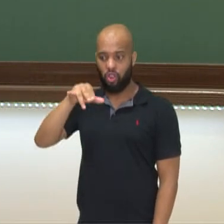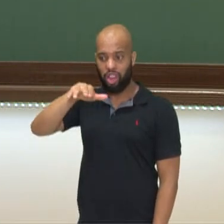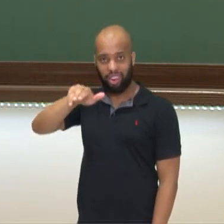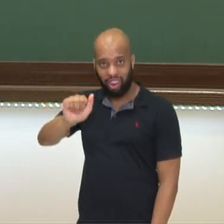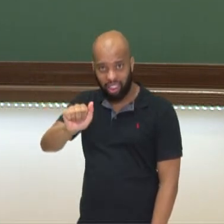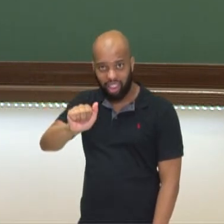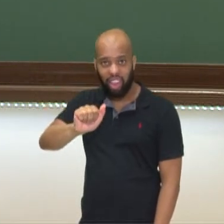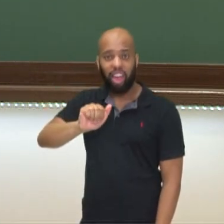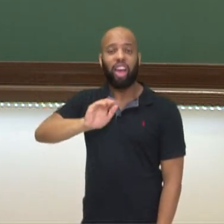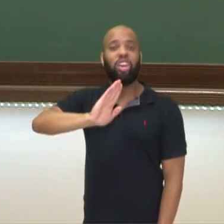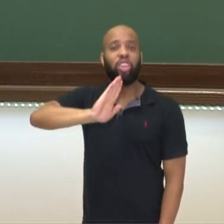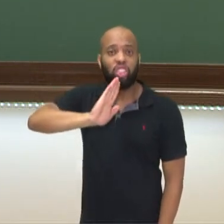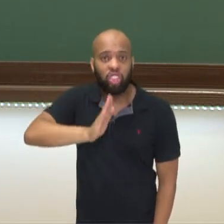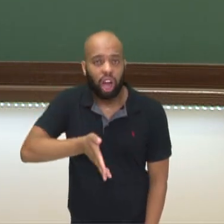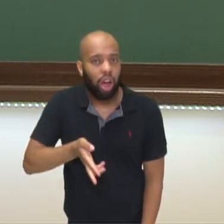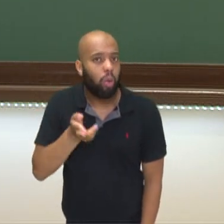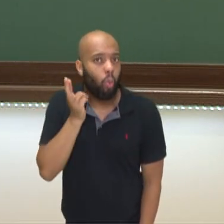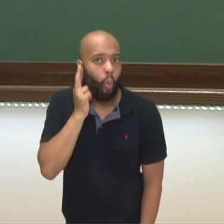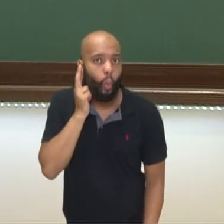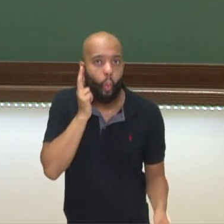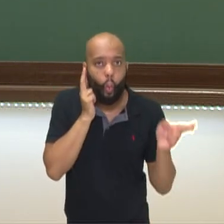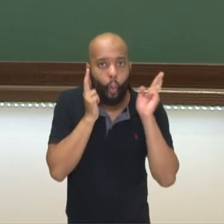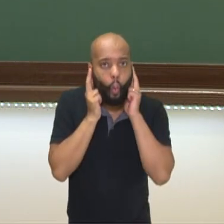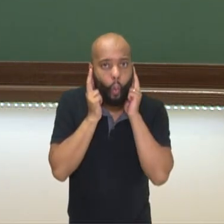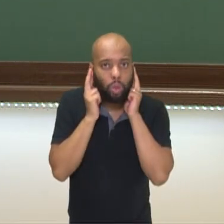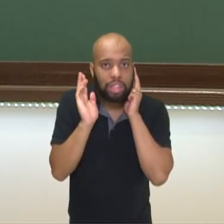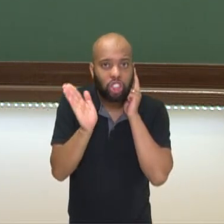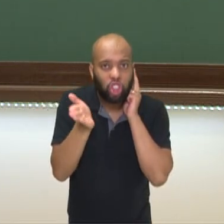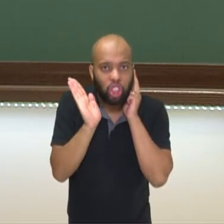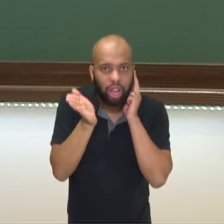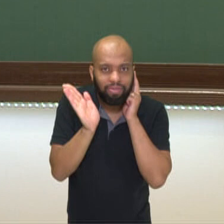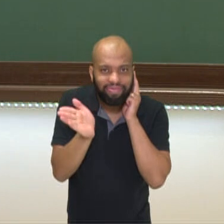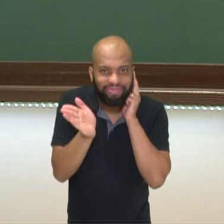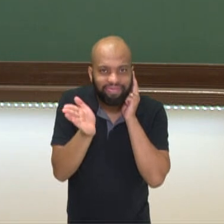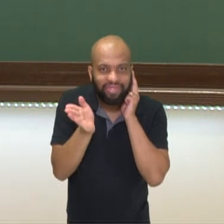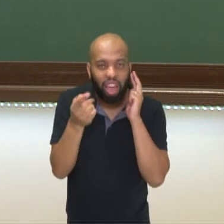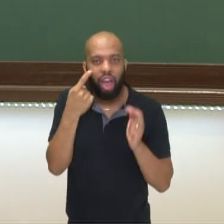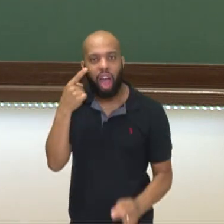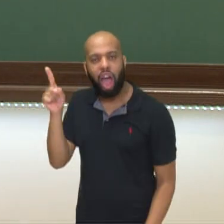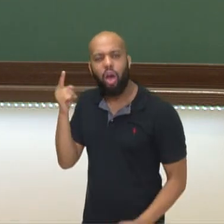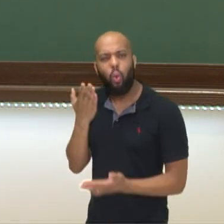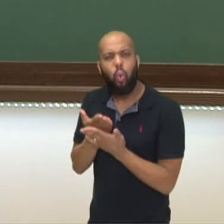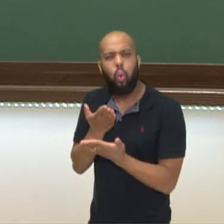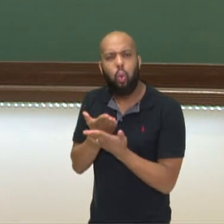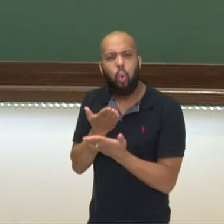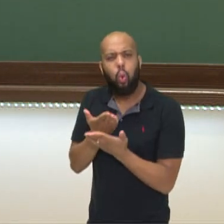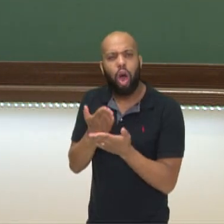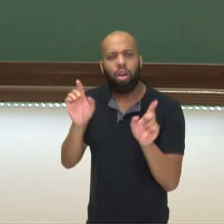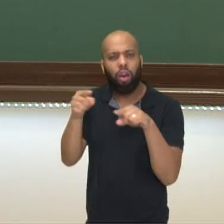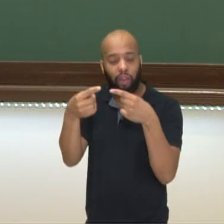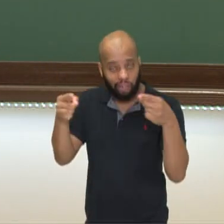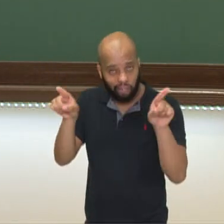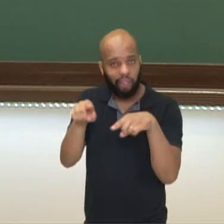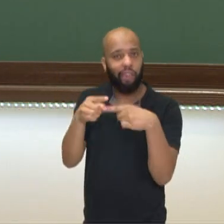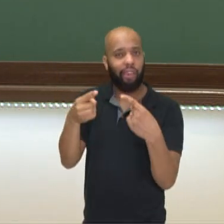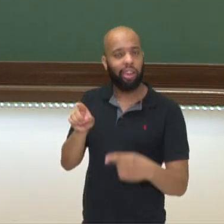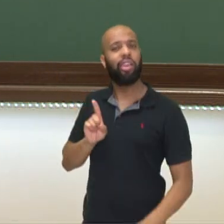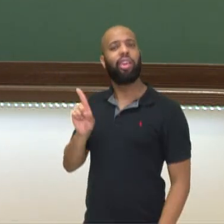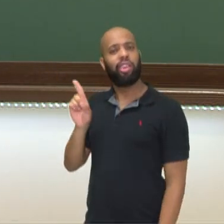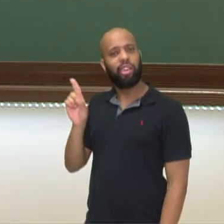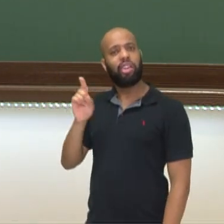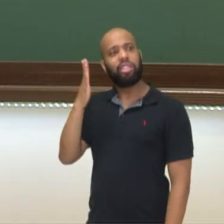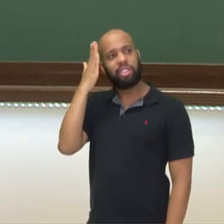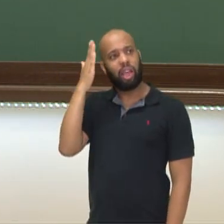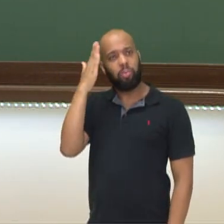esse problema de surdez. Dá para acreditar? Então o cara era tão estudioso da música que ele já sabia